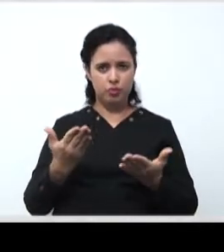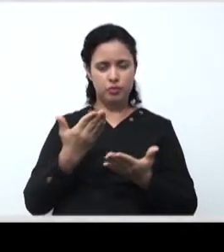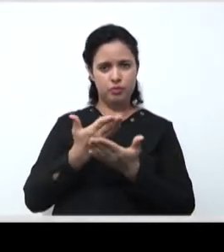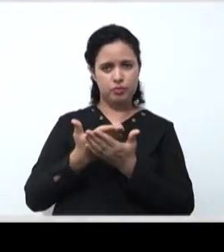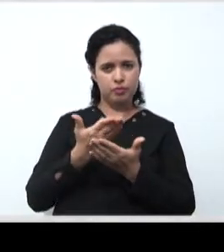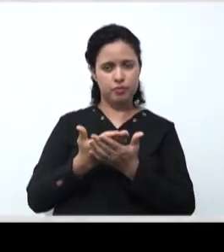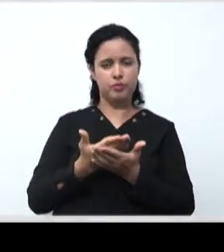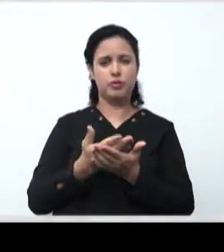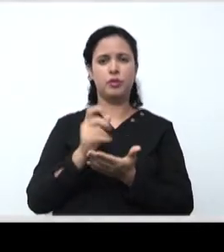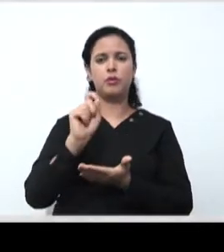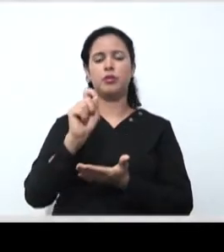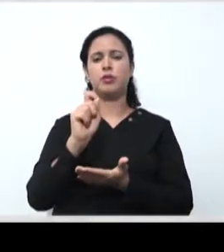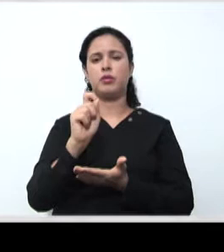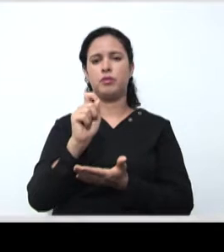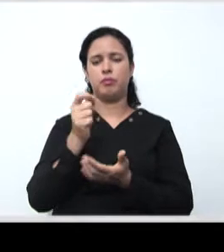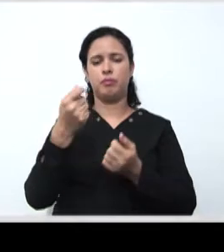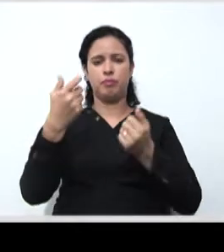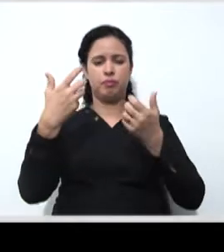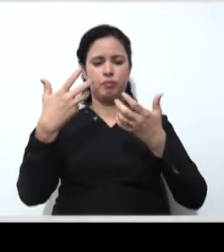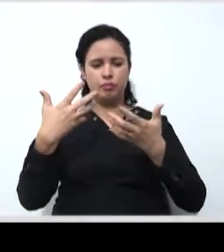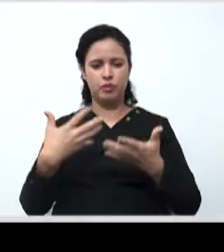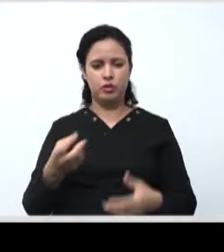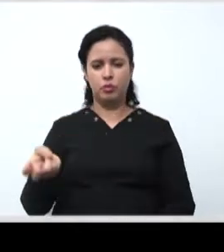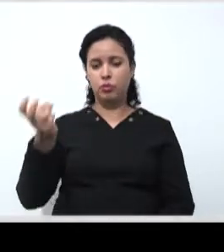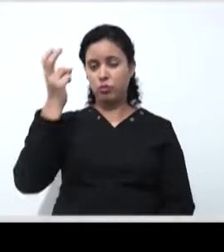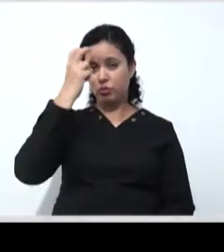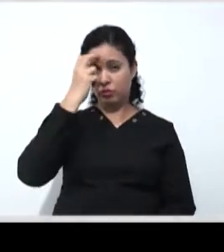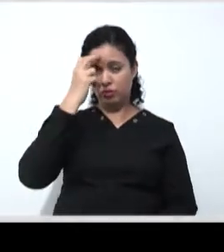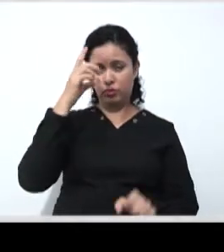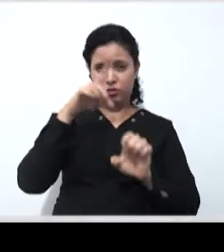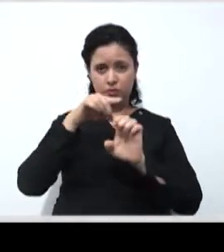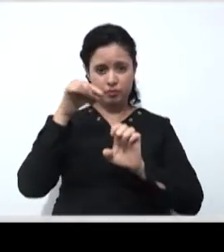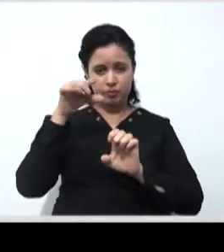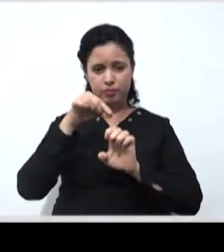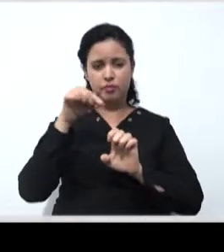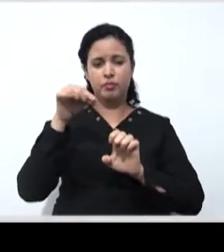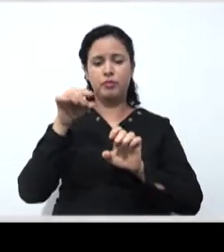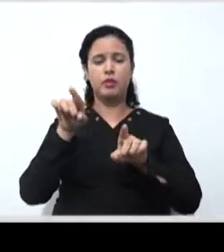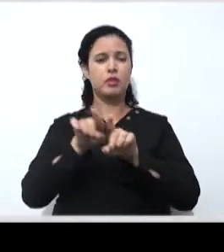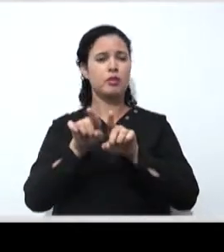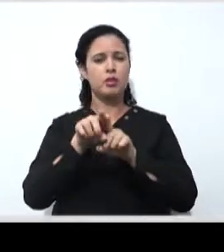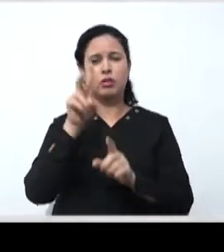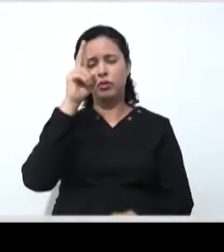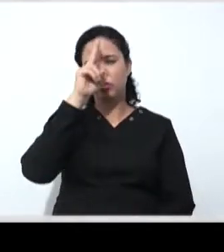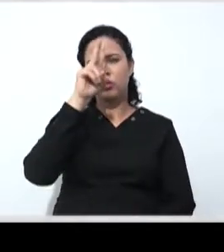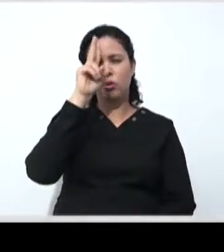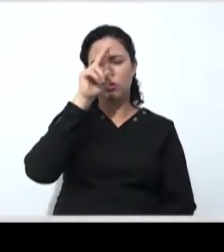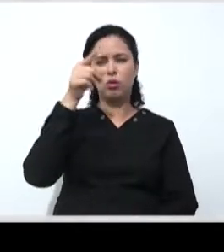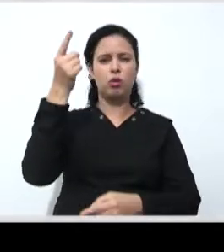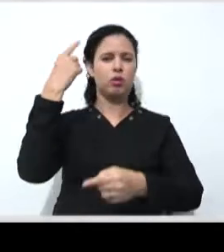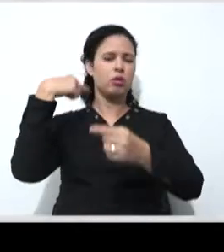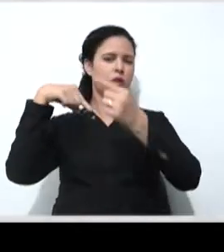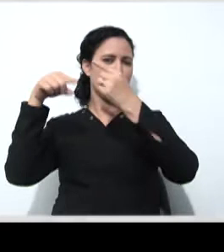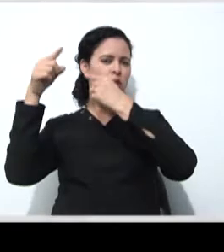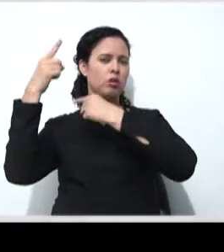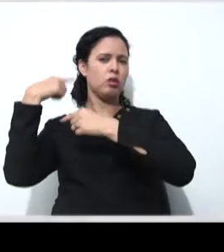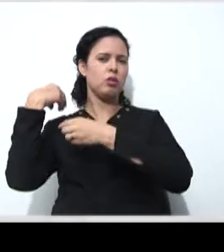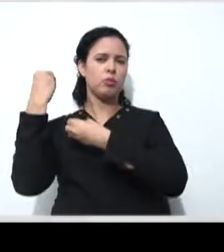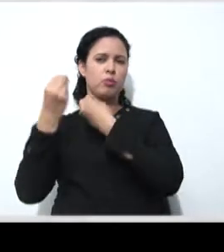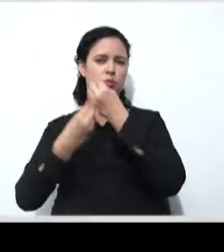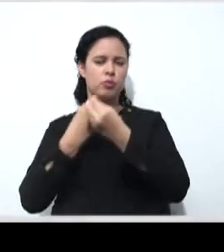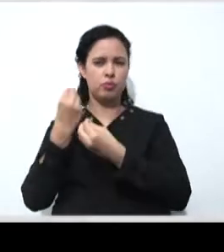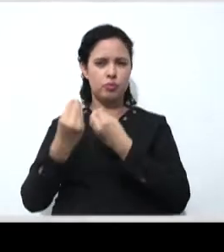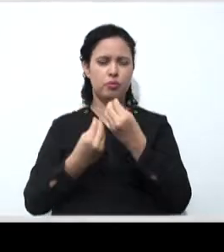vamos começar falando sobre a cultura empreendedora e vamos resgatar uma história, né, sobre o empreendedorismo, sobre